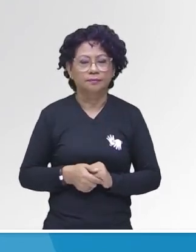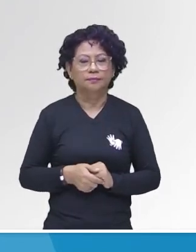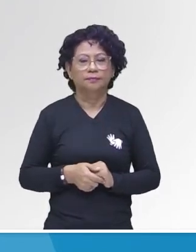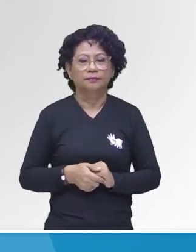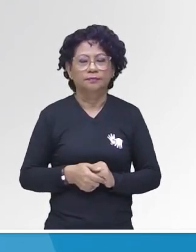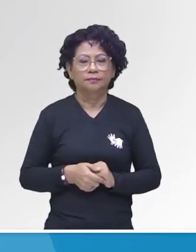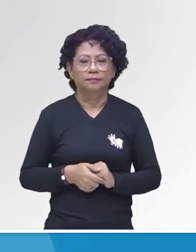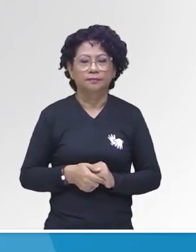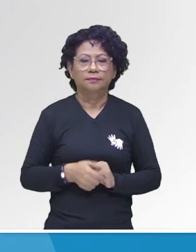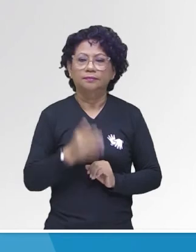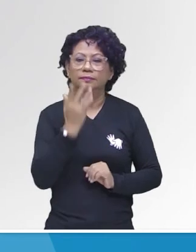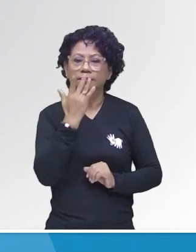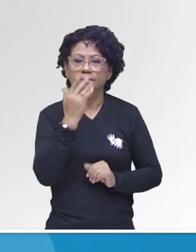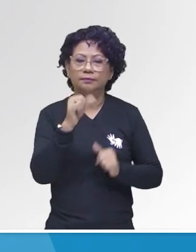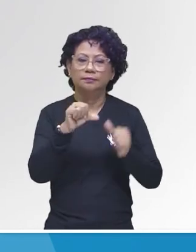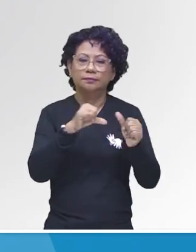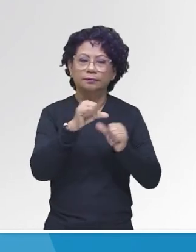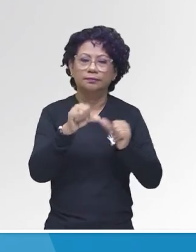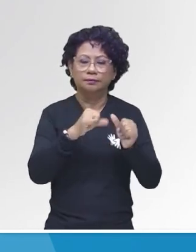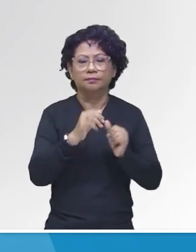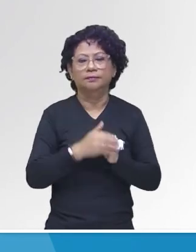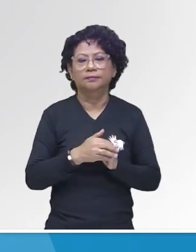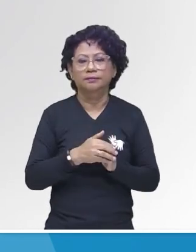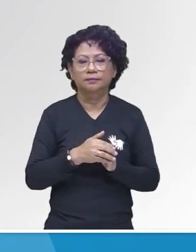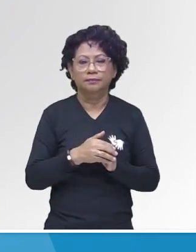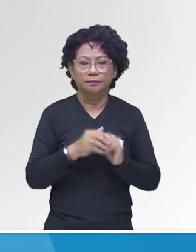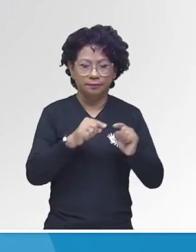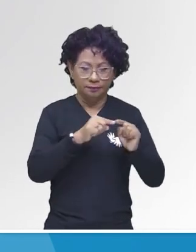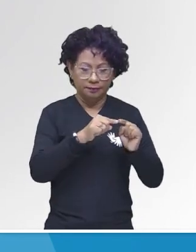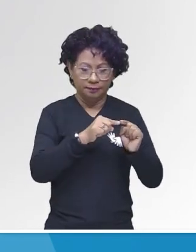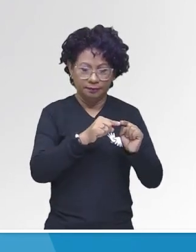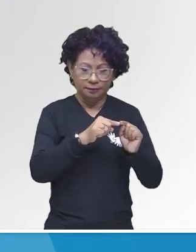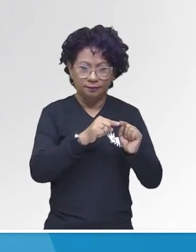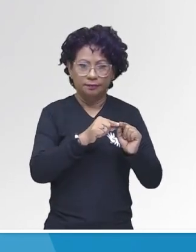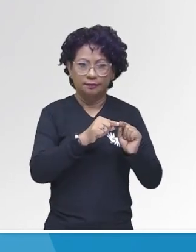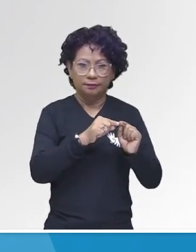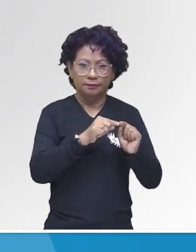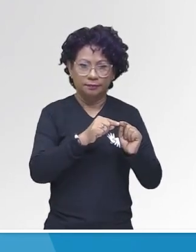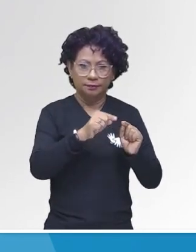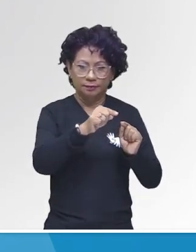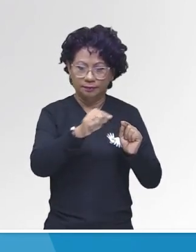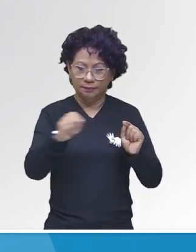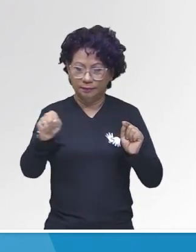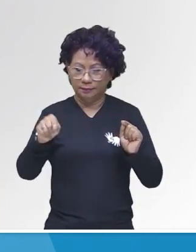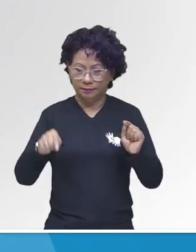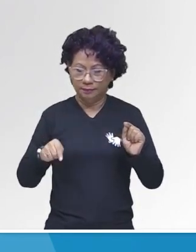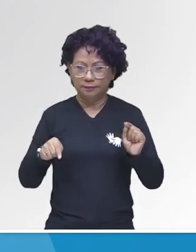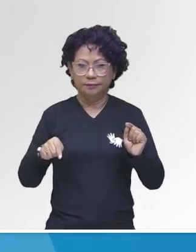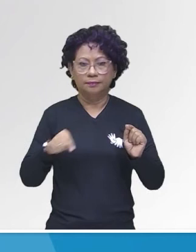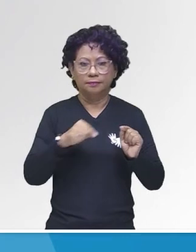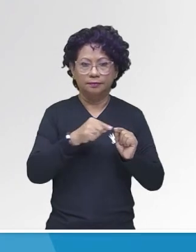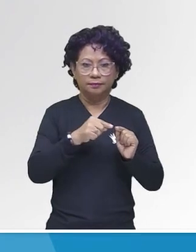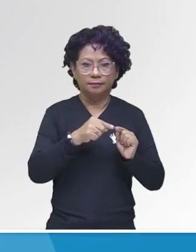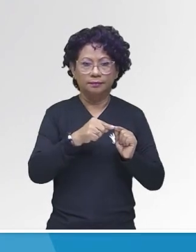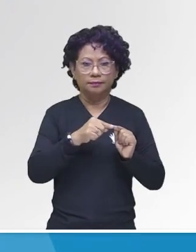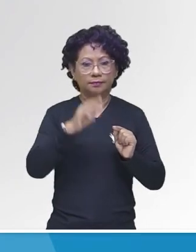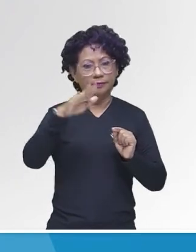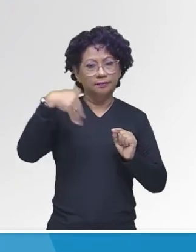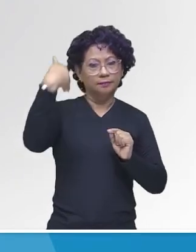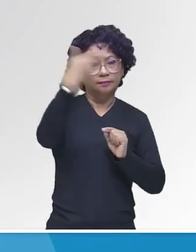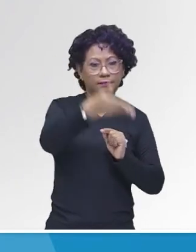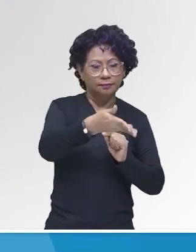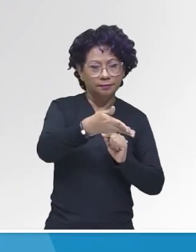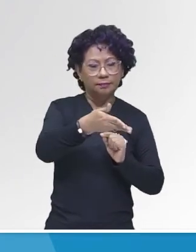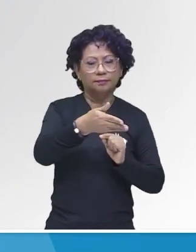com esse plano aqui todinho da base, ó. Ele também está no plano lá de trás, dessa face aqui, ó,